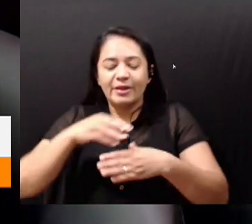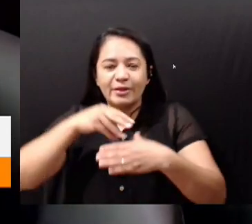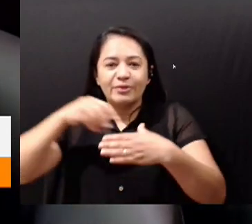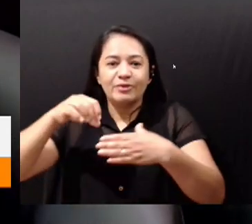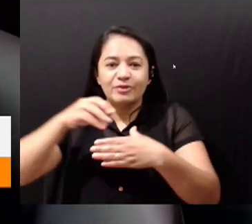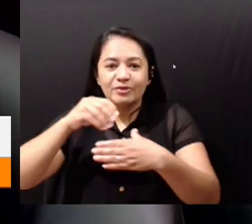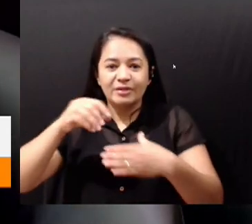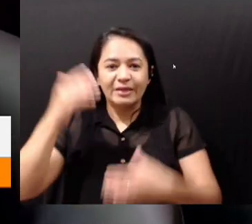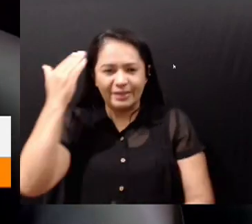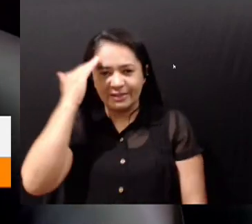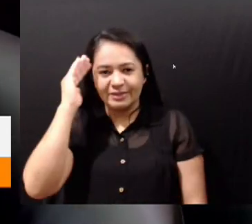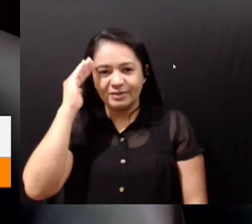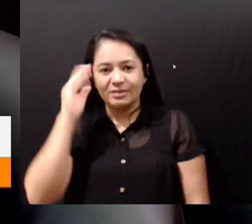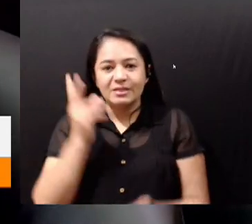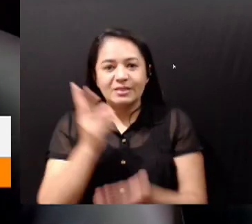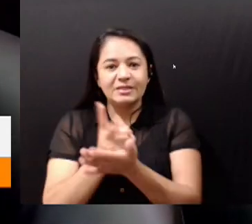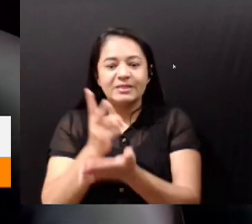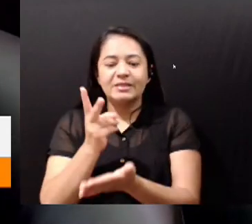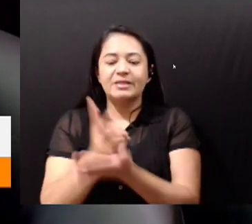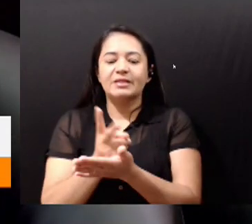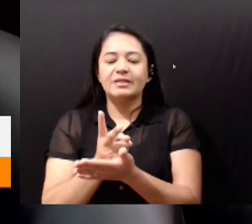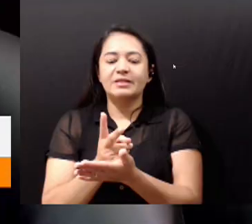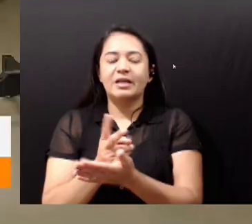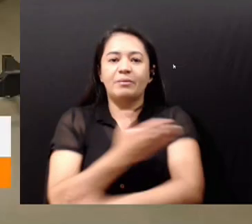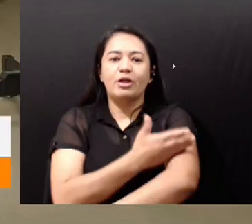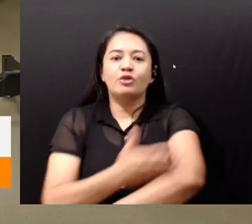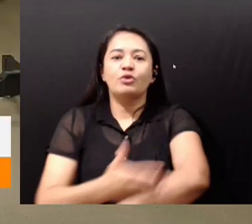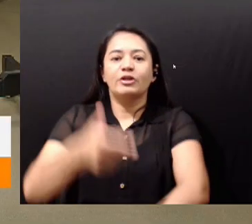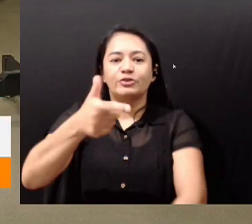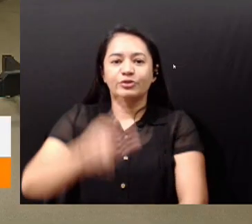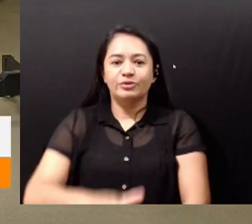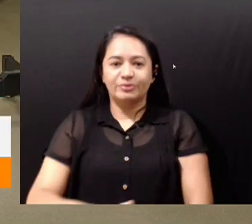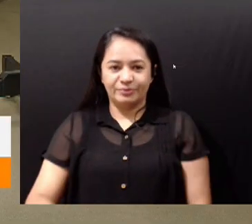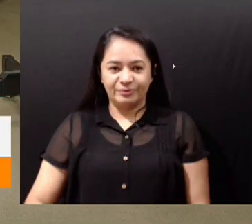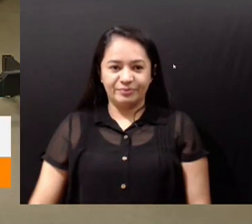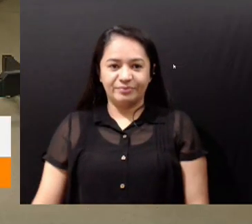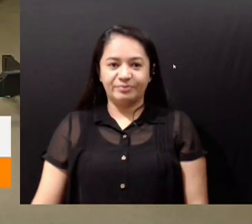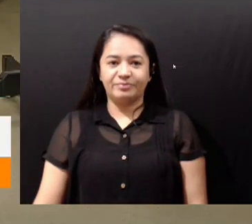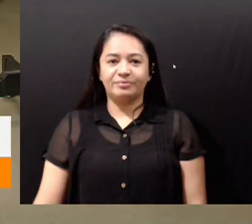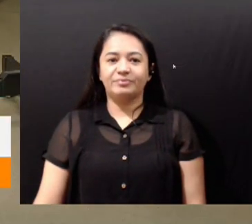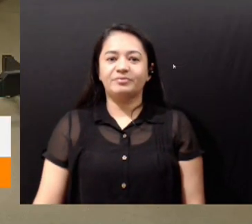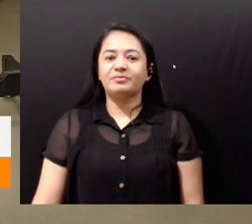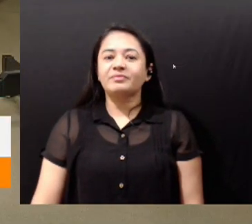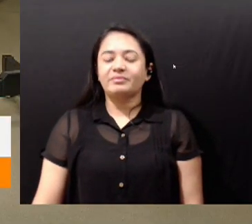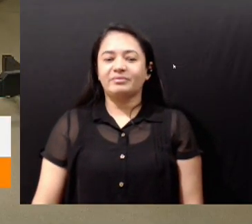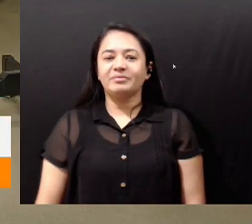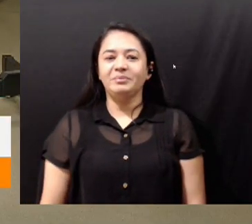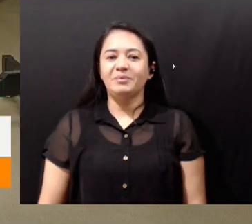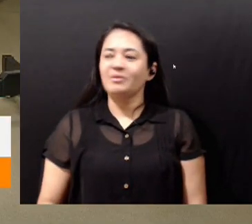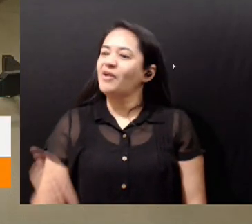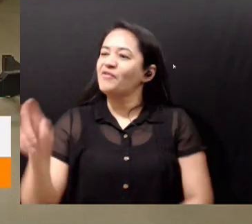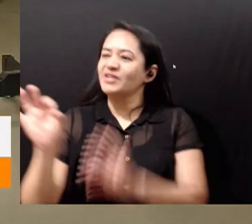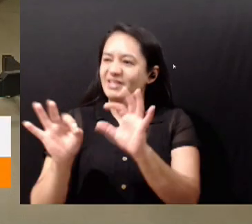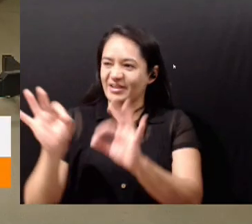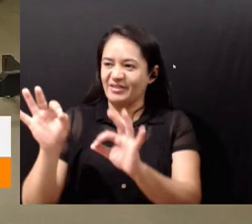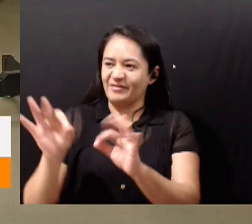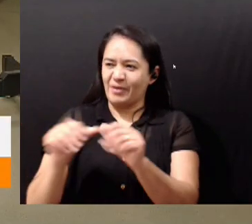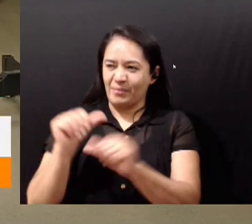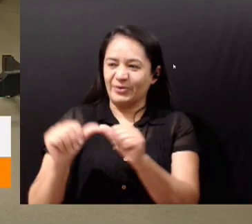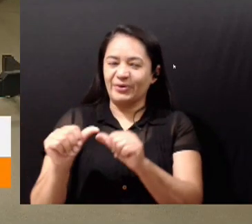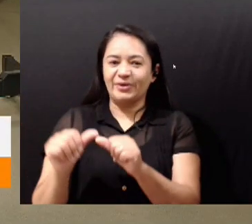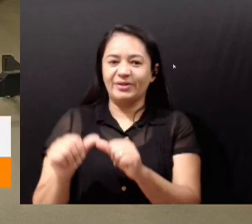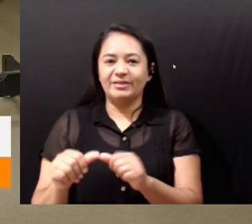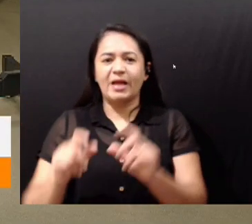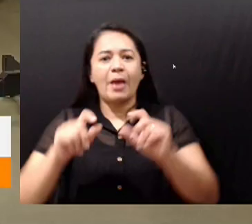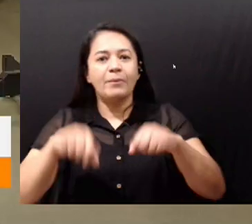E sempre se reeducando. Uau, Acho e aí? que dá certo. Você fez os ajustes? Tem como a gente fazer isso,